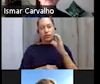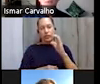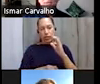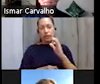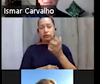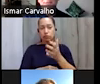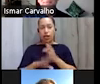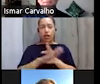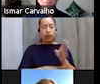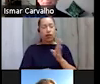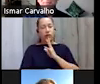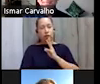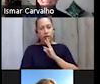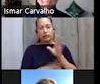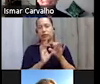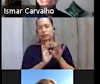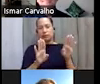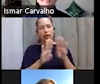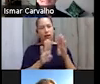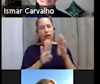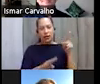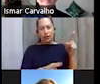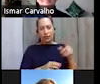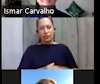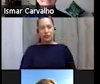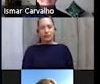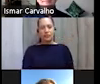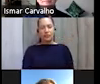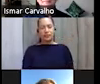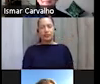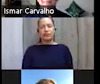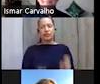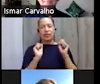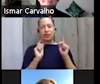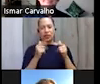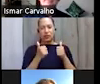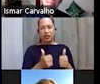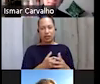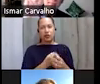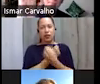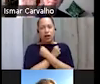conhecer, a gente está aberto. Tá bom? Tá joia. Forte abraço aí para